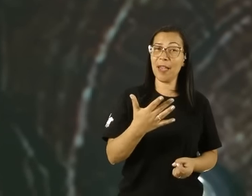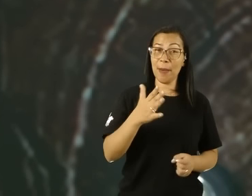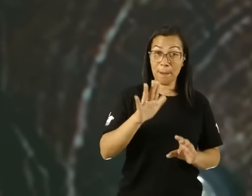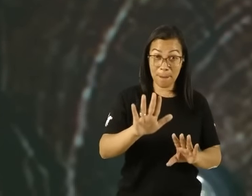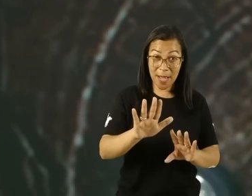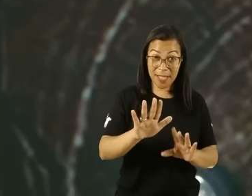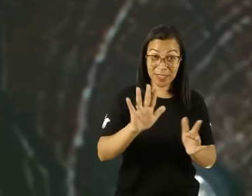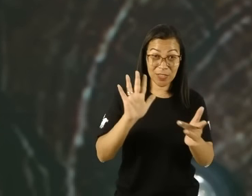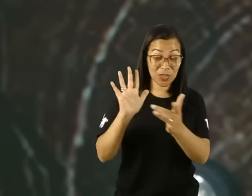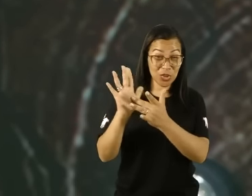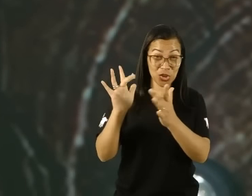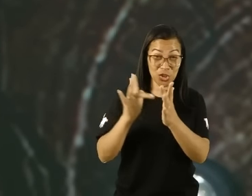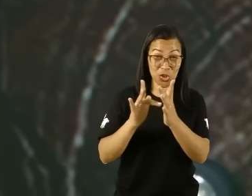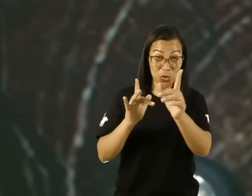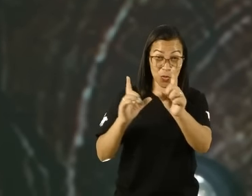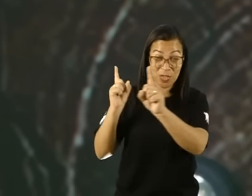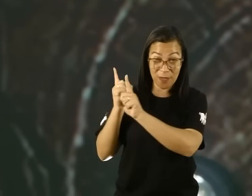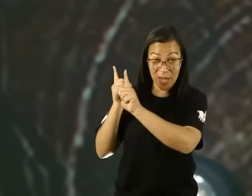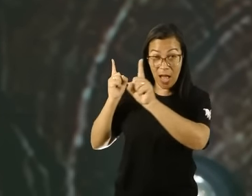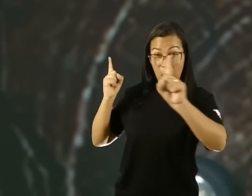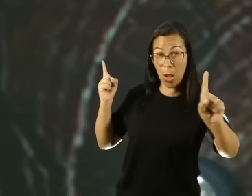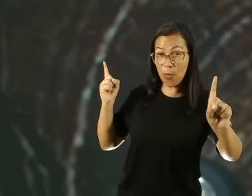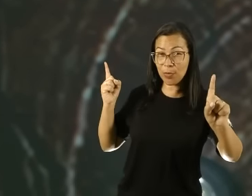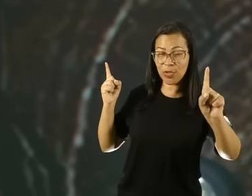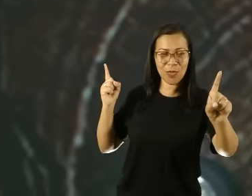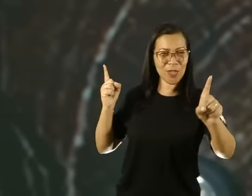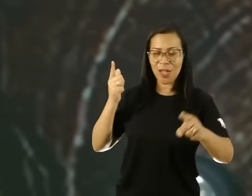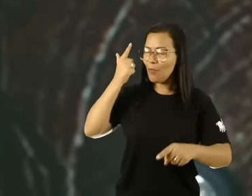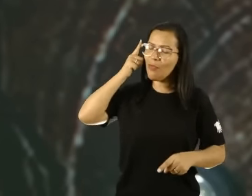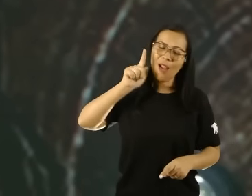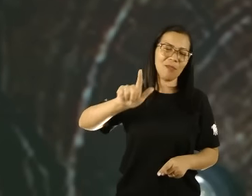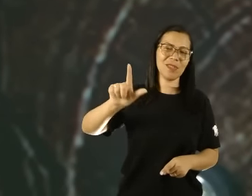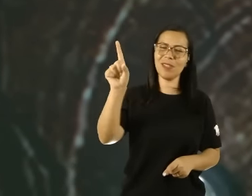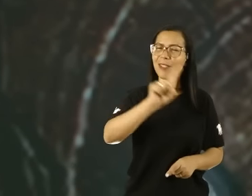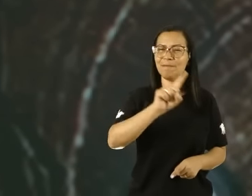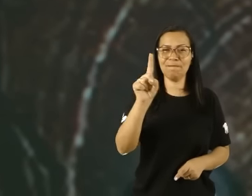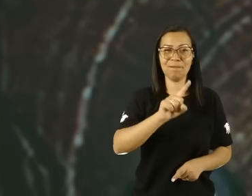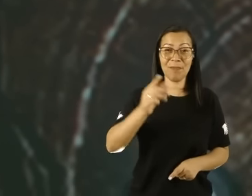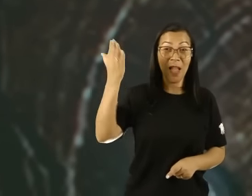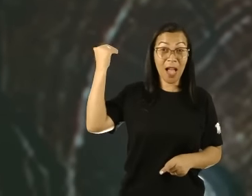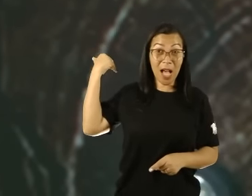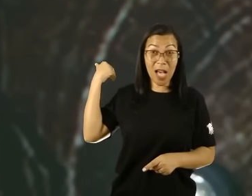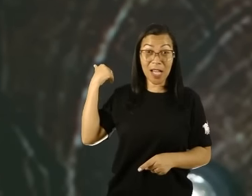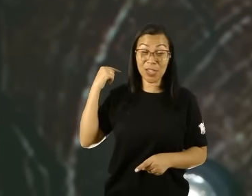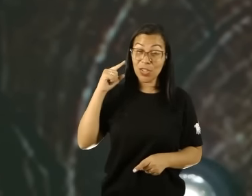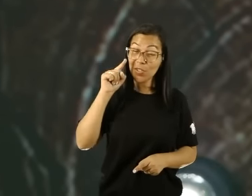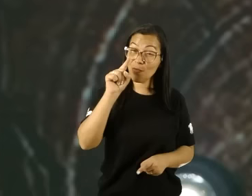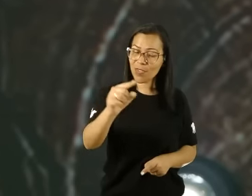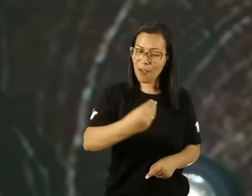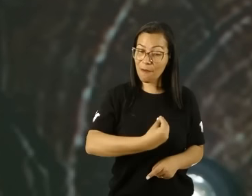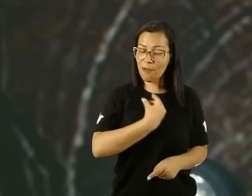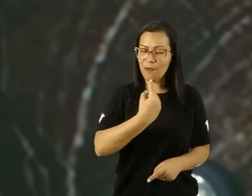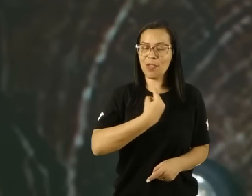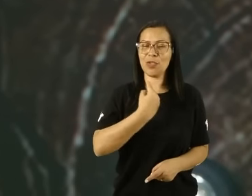eu era um gerentão, minha empresa quando eu gerenciava, mas agora você conheceu a verdade. Você tem que ser um gerente de Jesus. Não dá para ser o